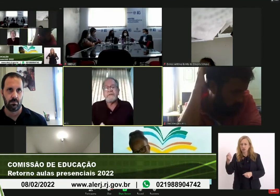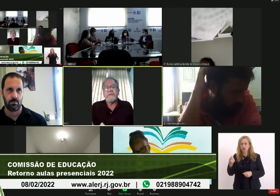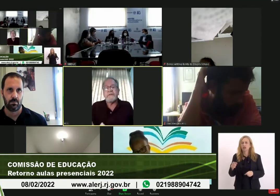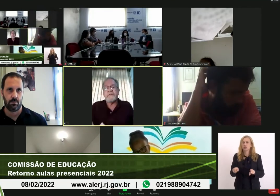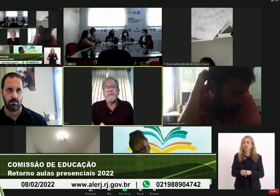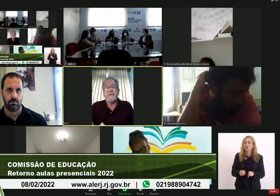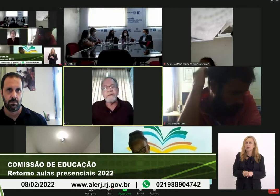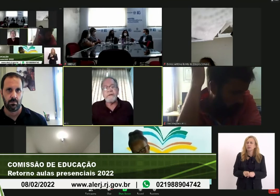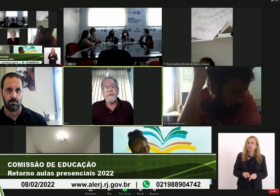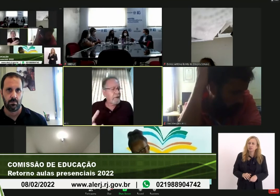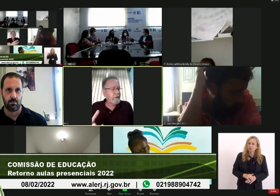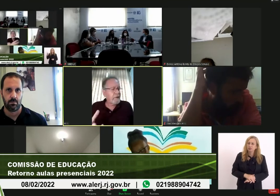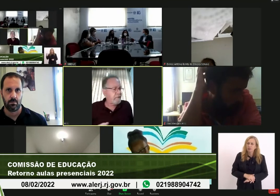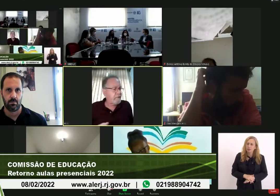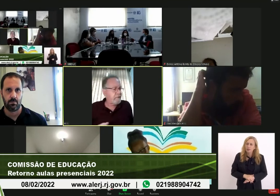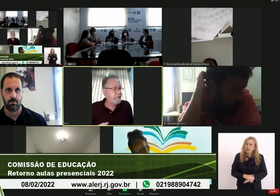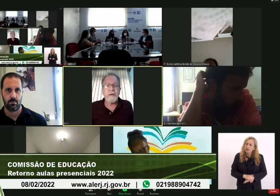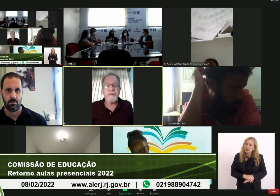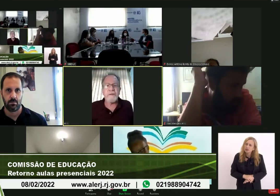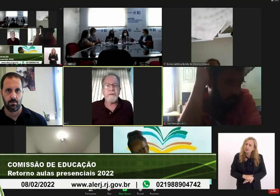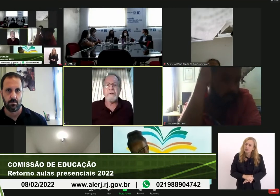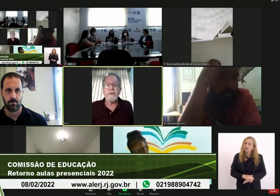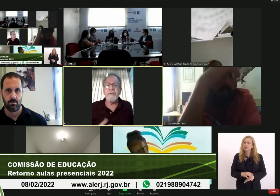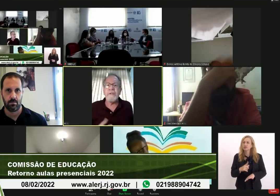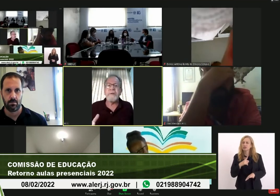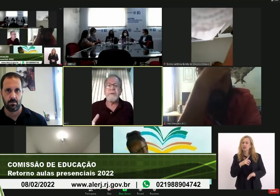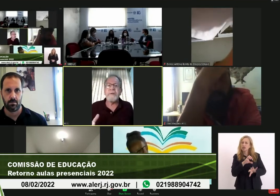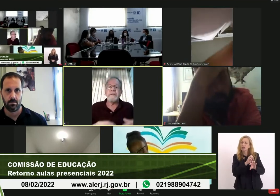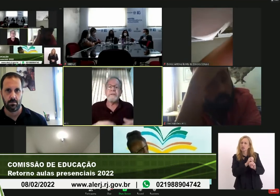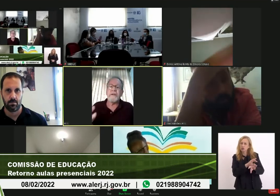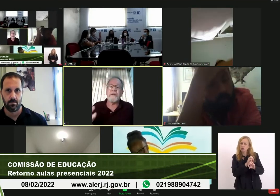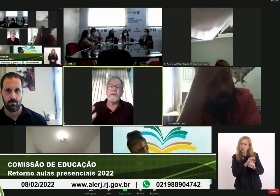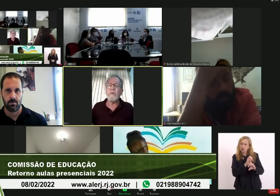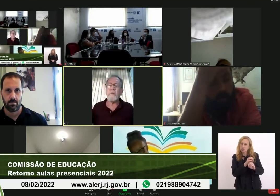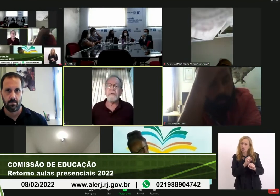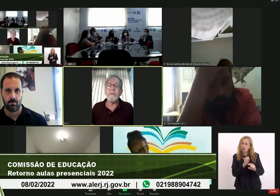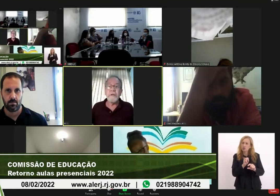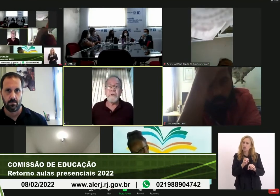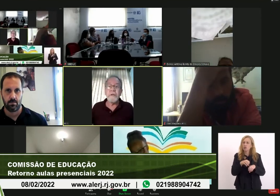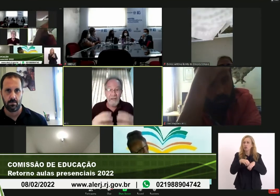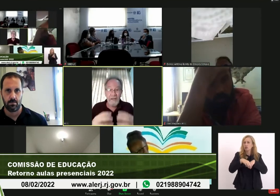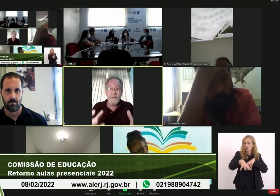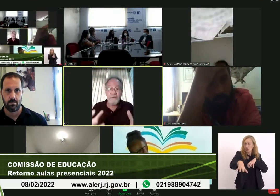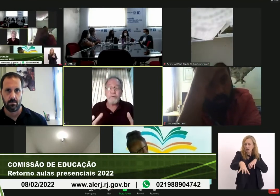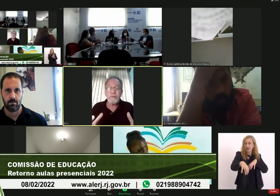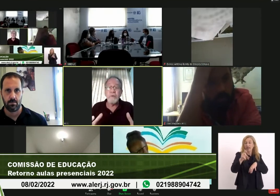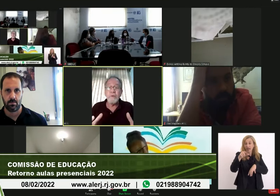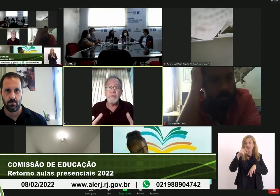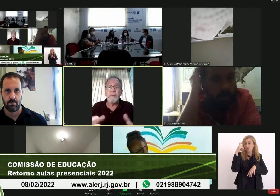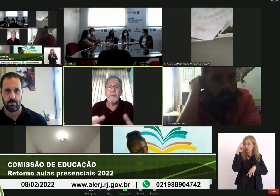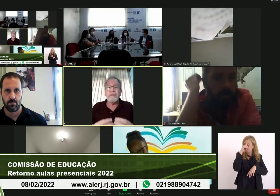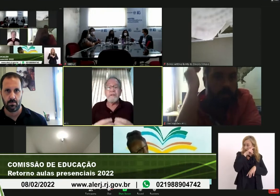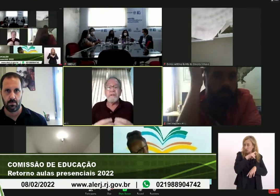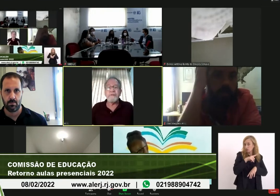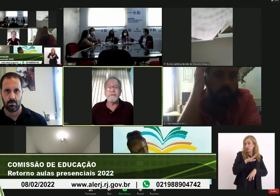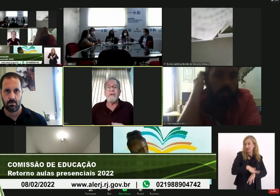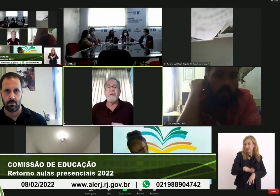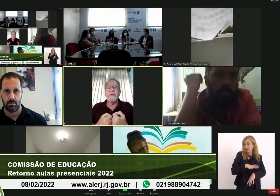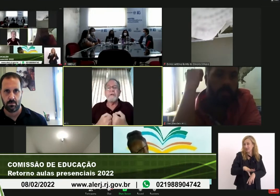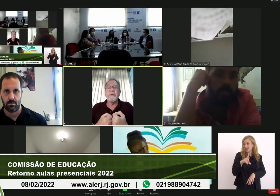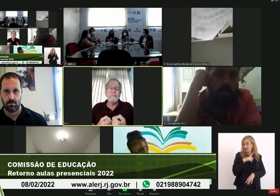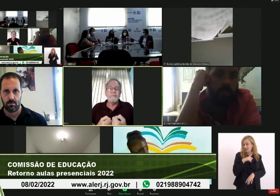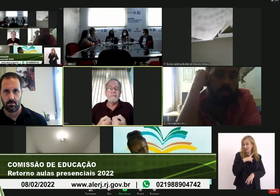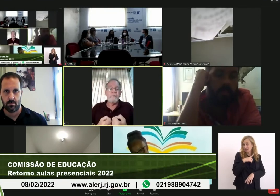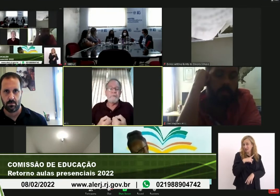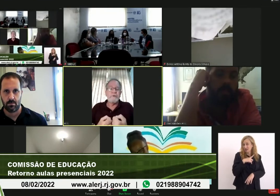dizer que vai ter educação híbrida e educação online, que já é difícil para crianças que têm